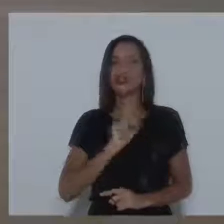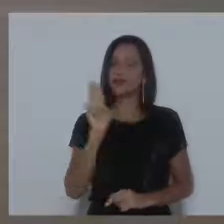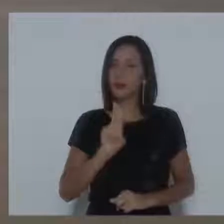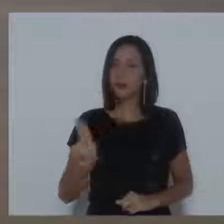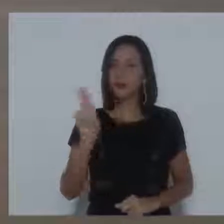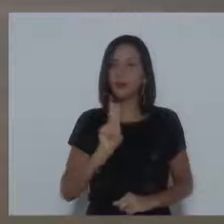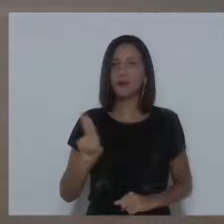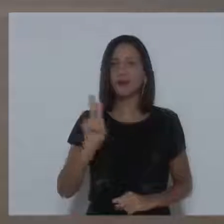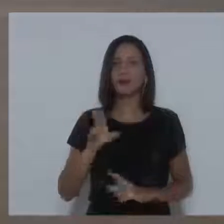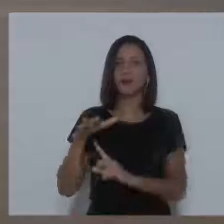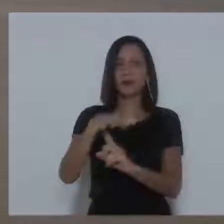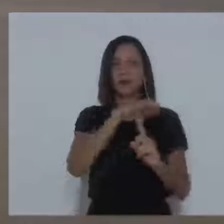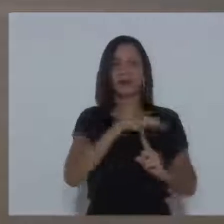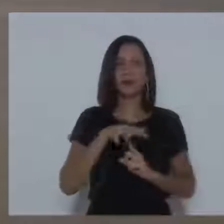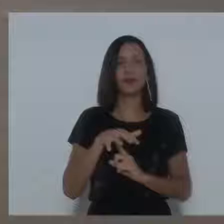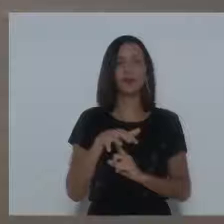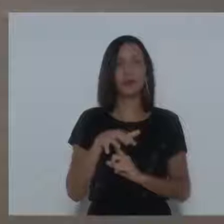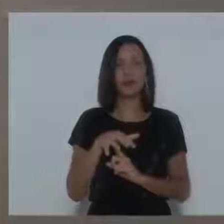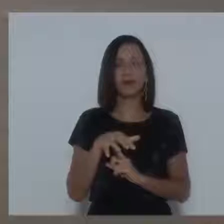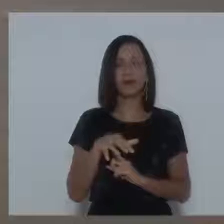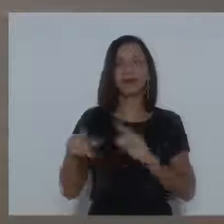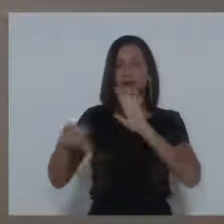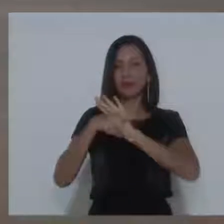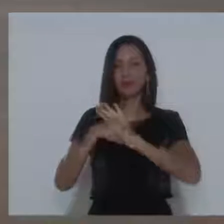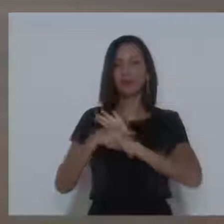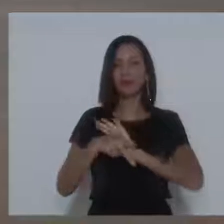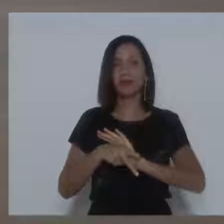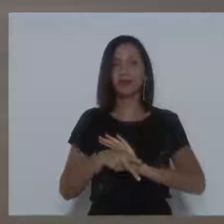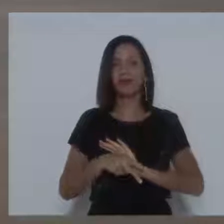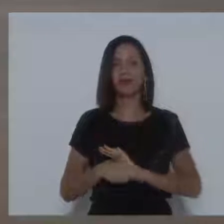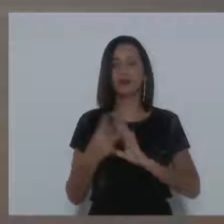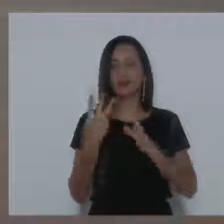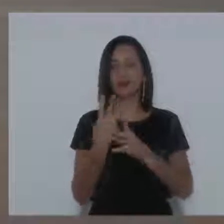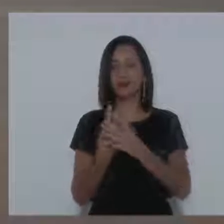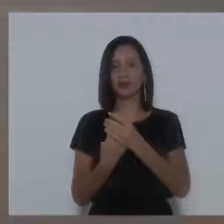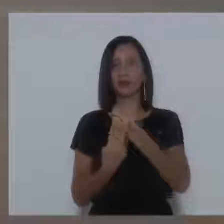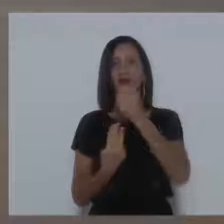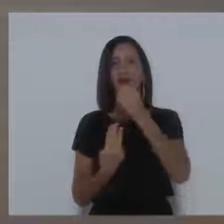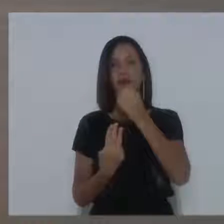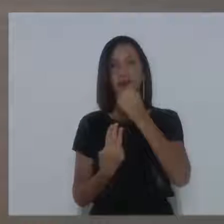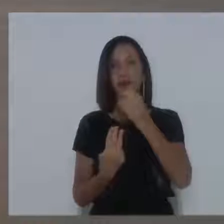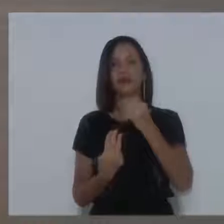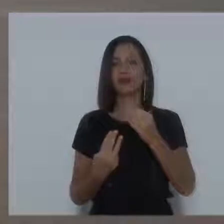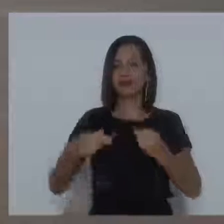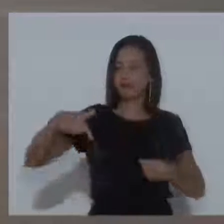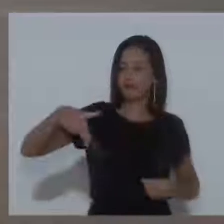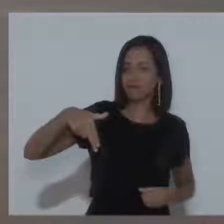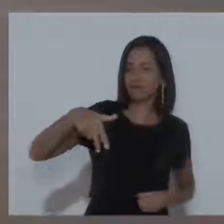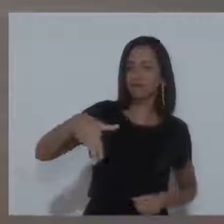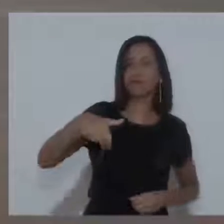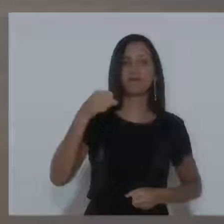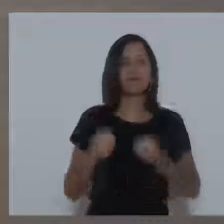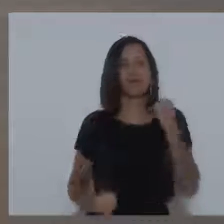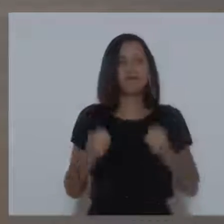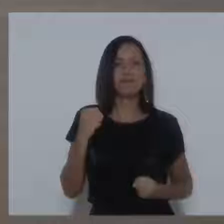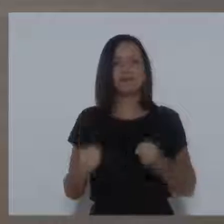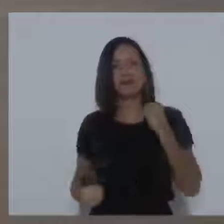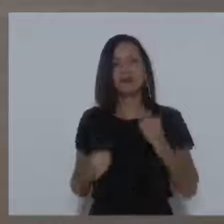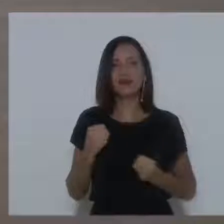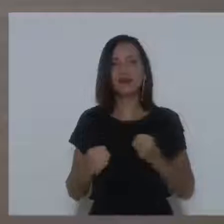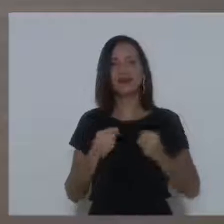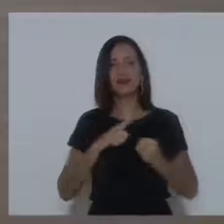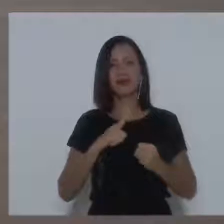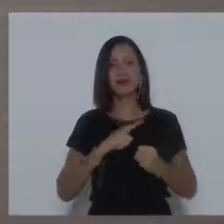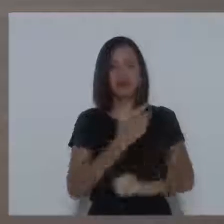utilizada, que é a Praça Aurora Sudário, na Capela. Várias pessoas andam, caminham, correm naquela praça, praticam esporte.